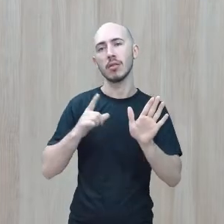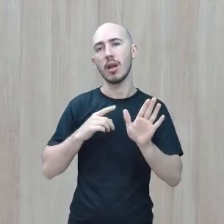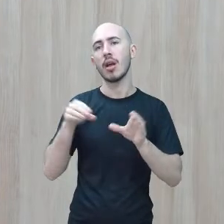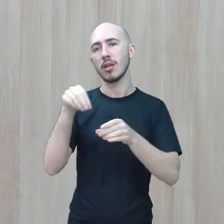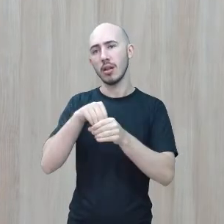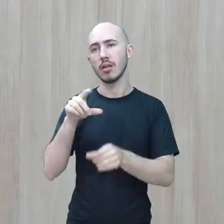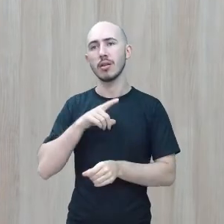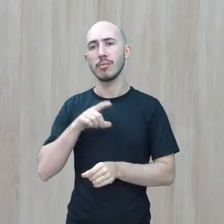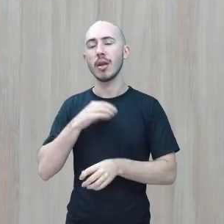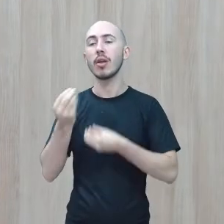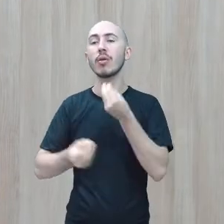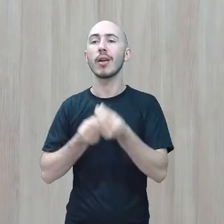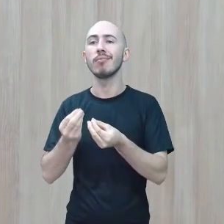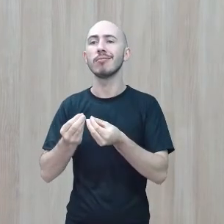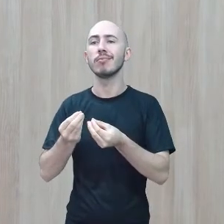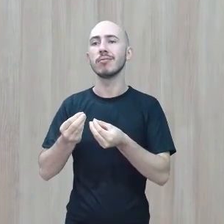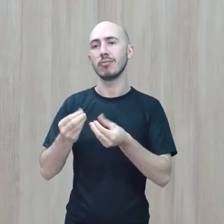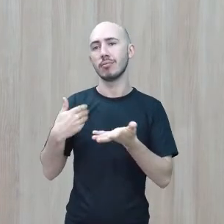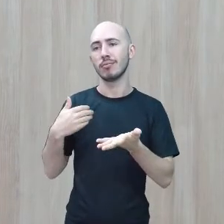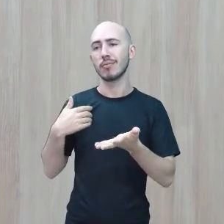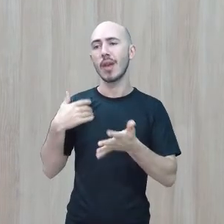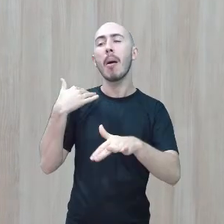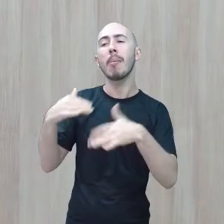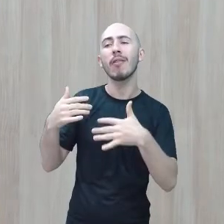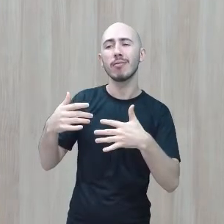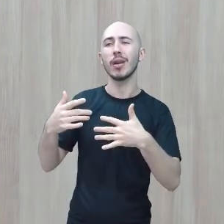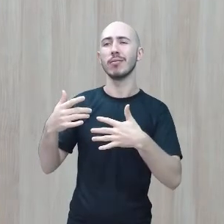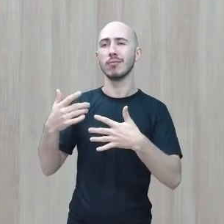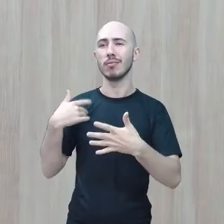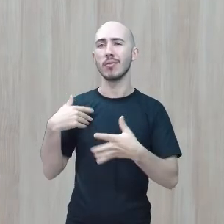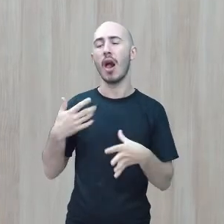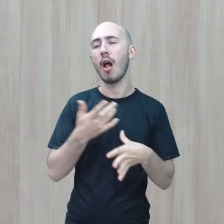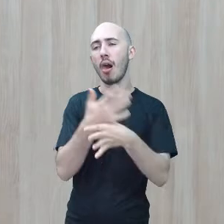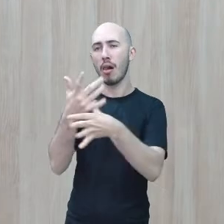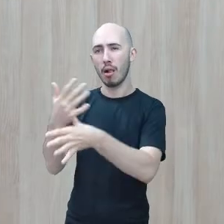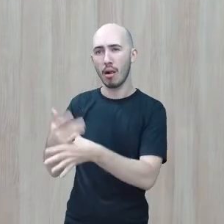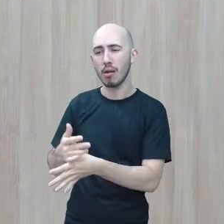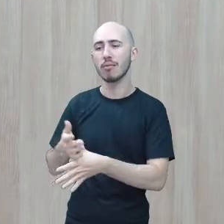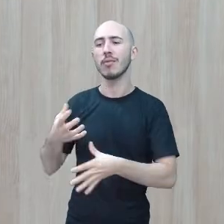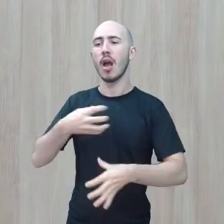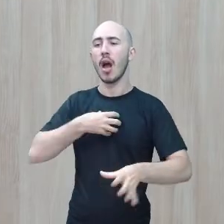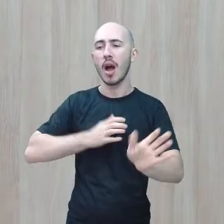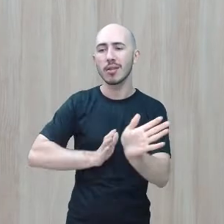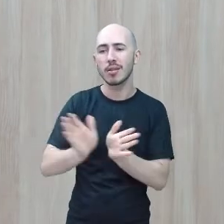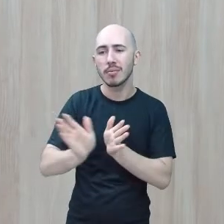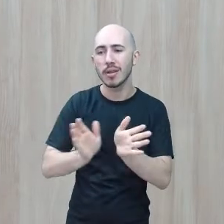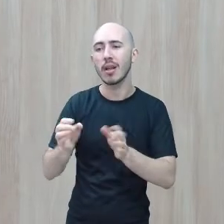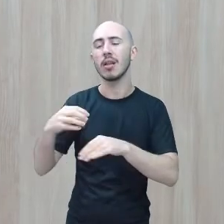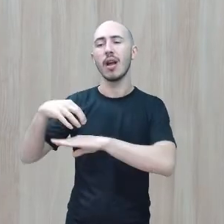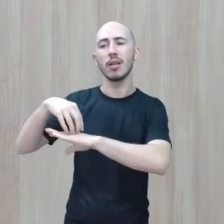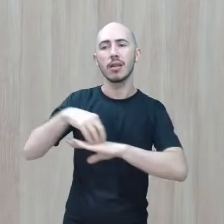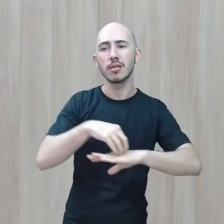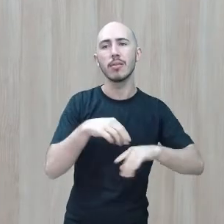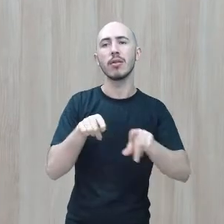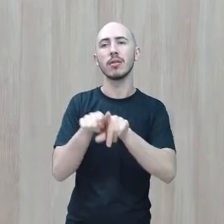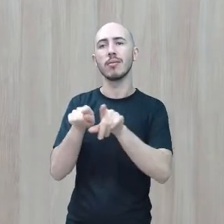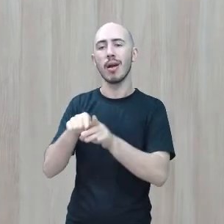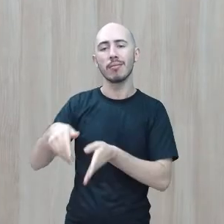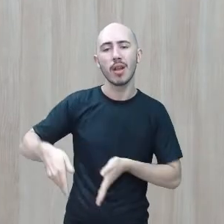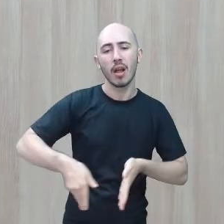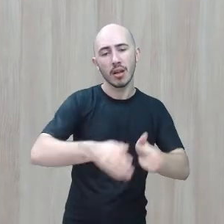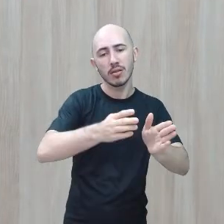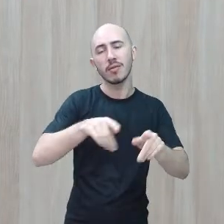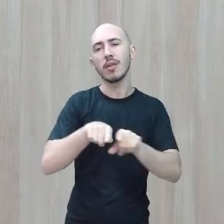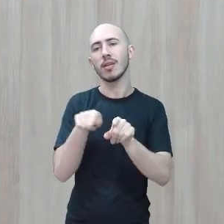de mobilidade e acessibilidade, né? A questão do trânsito, de transporte